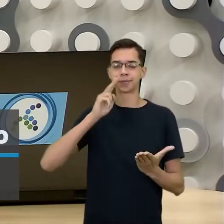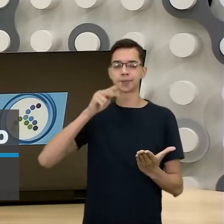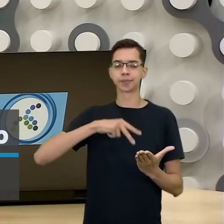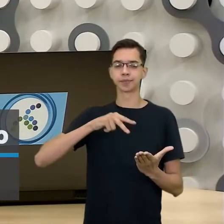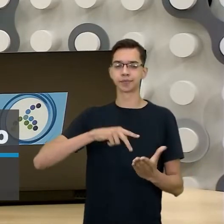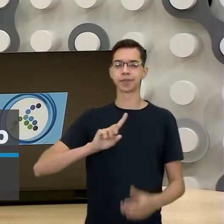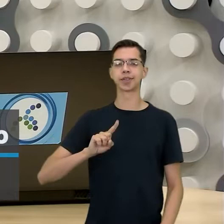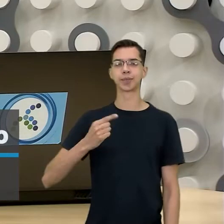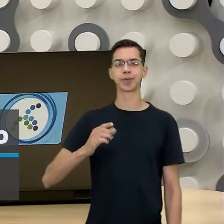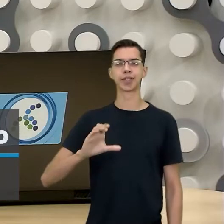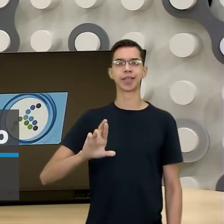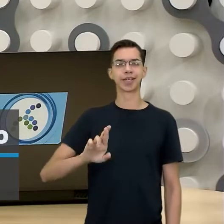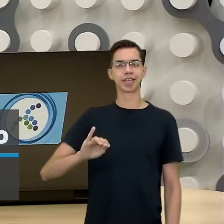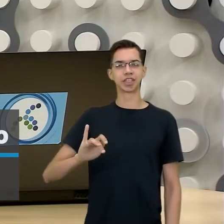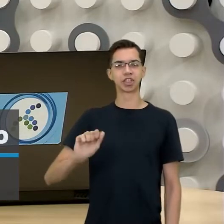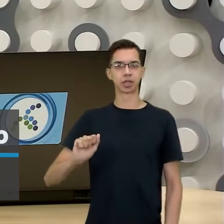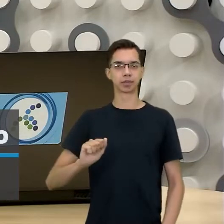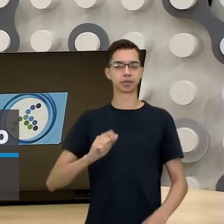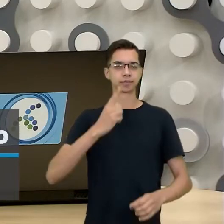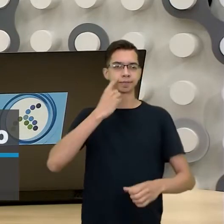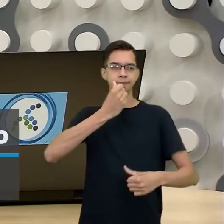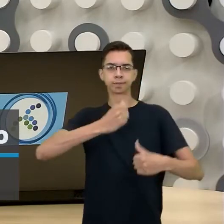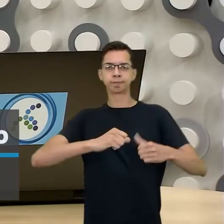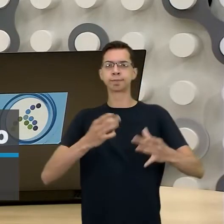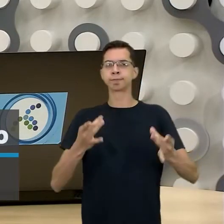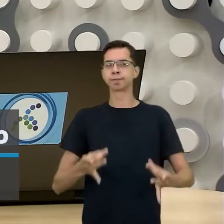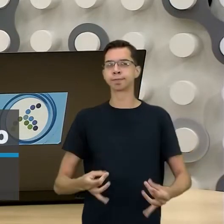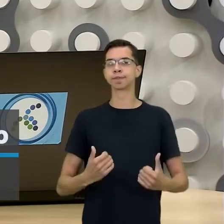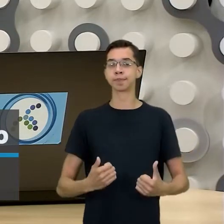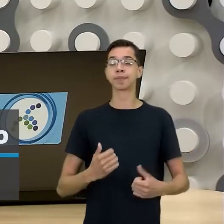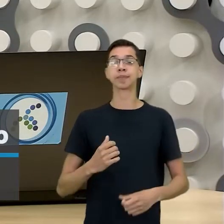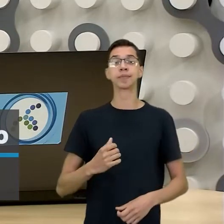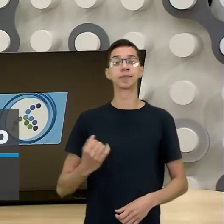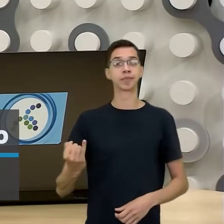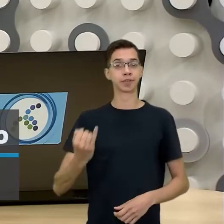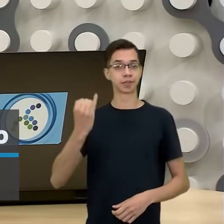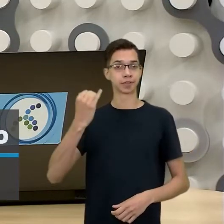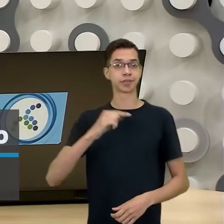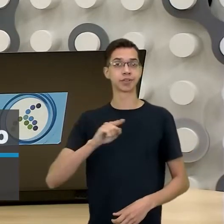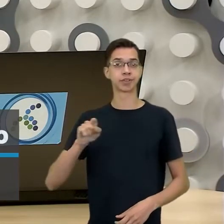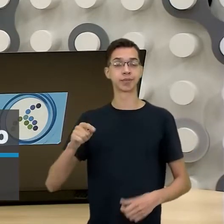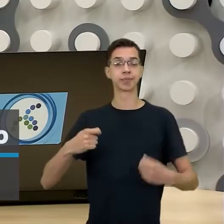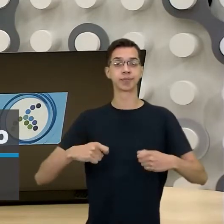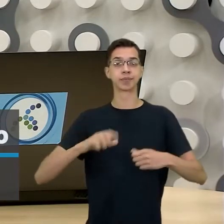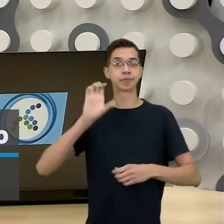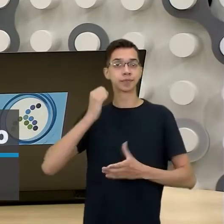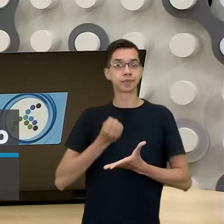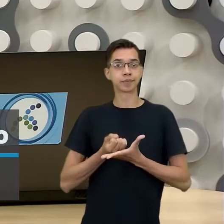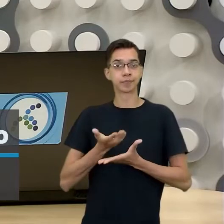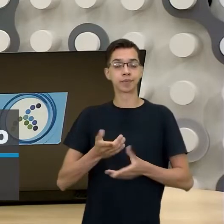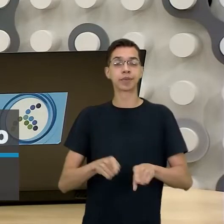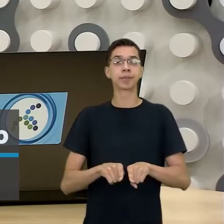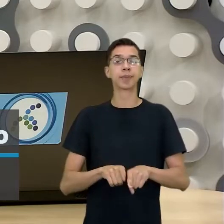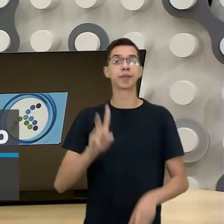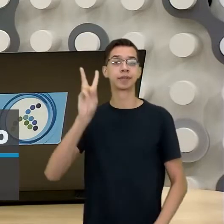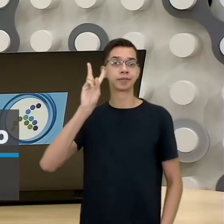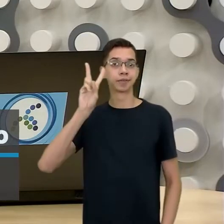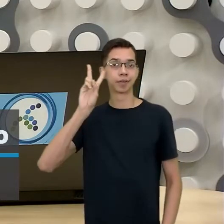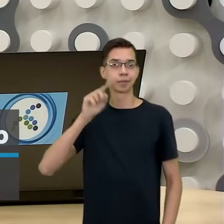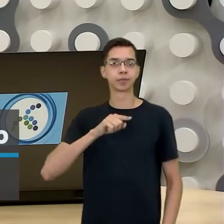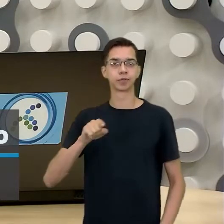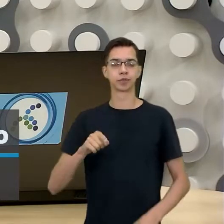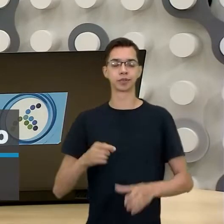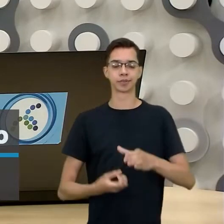também de trabalhar, você usa o podcast. E lembrando que no final dessa unidade curricular, vocês vão criar um podcast, vocês vão